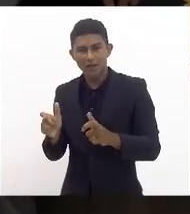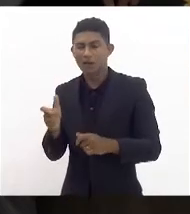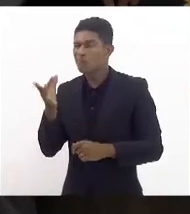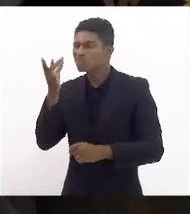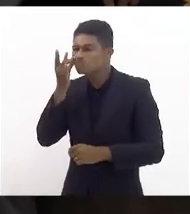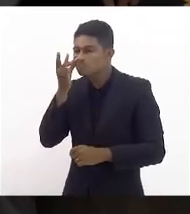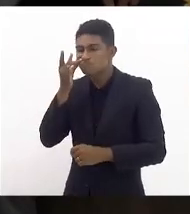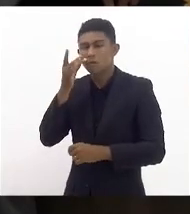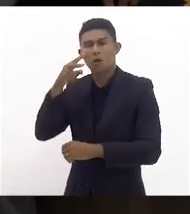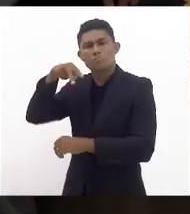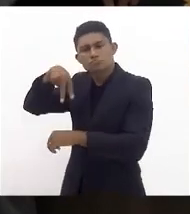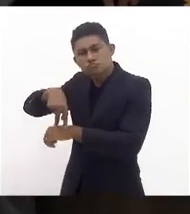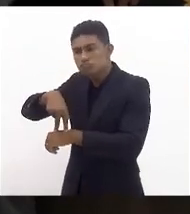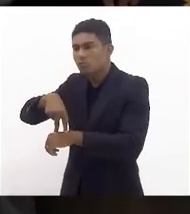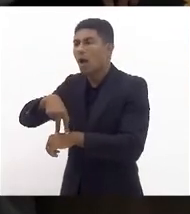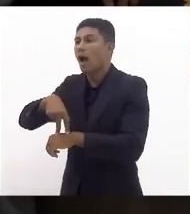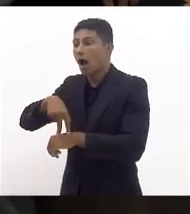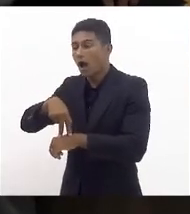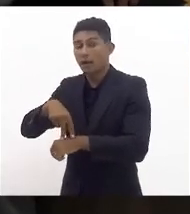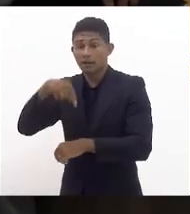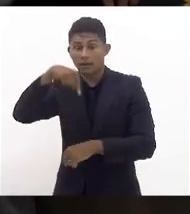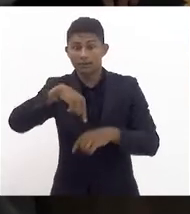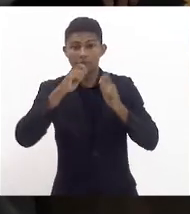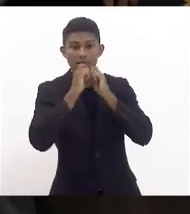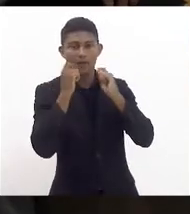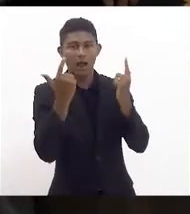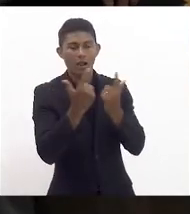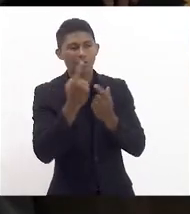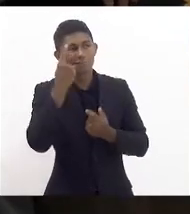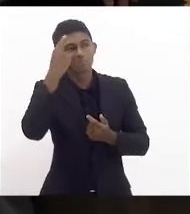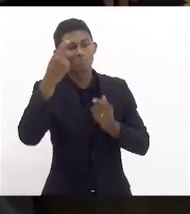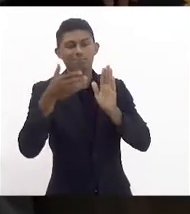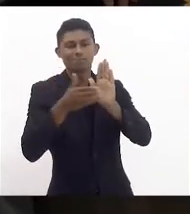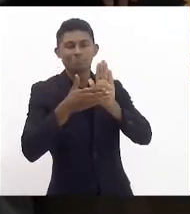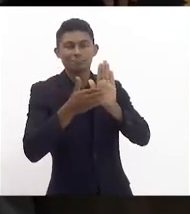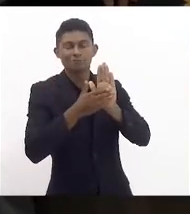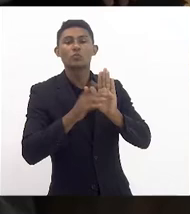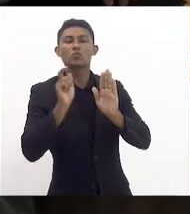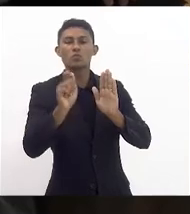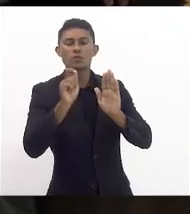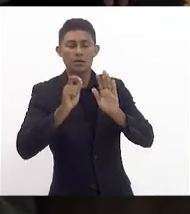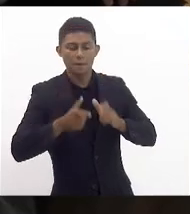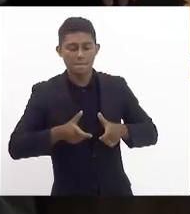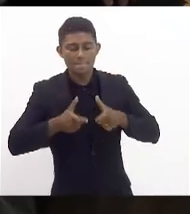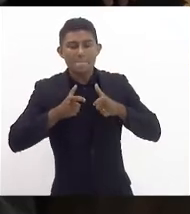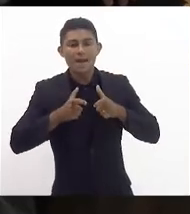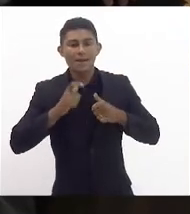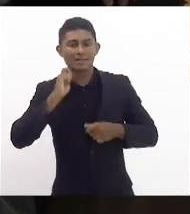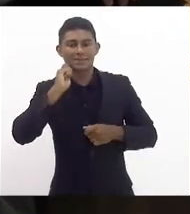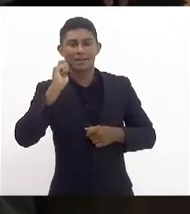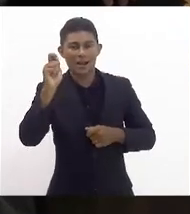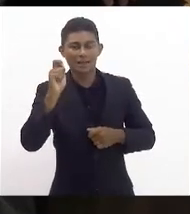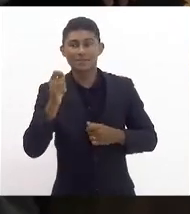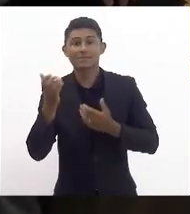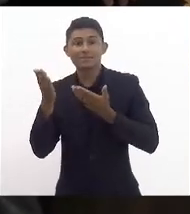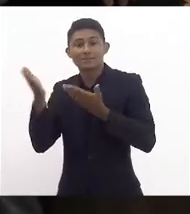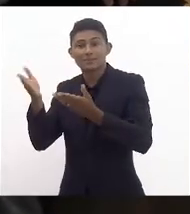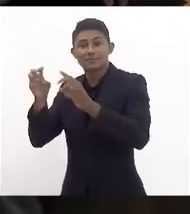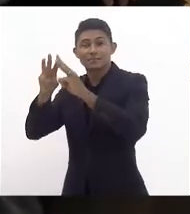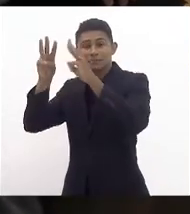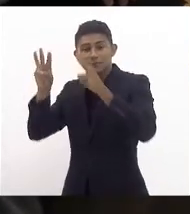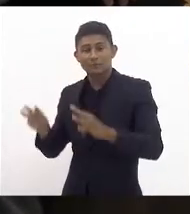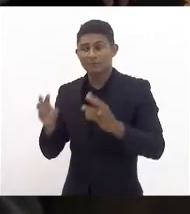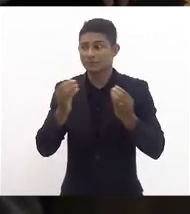e apresentei aqui na casa a medalha Tiradentes ao Museu Sacro